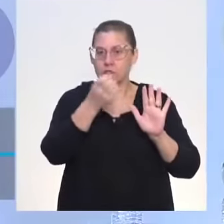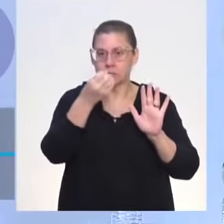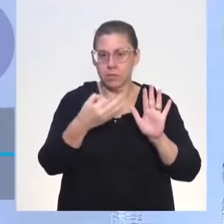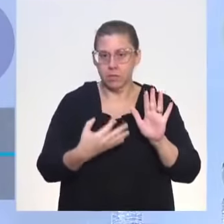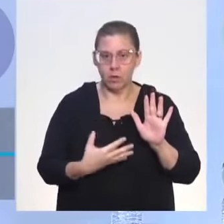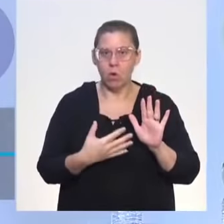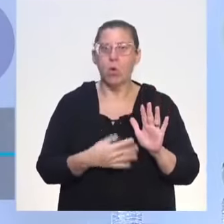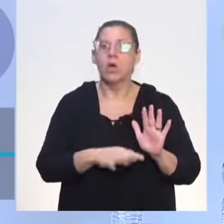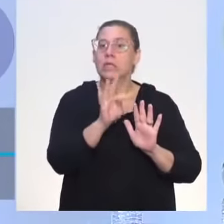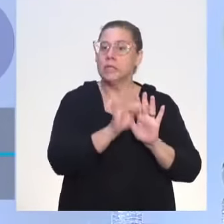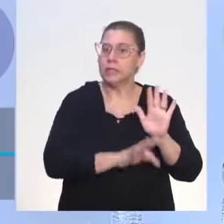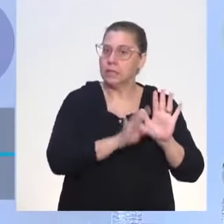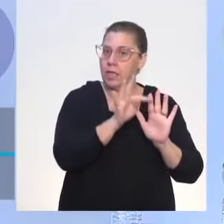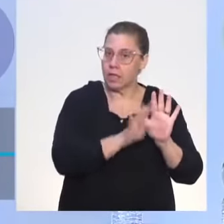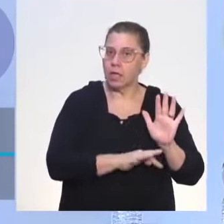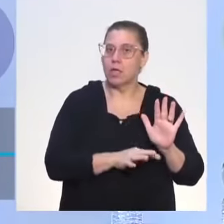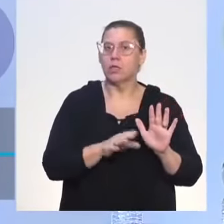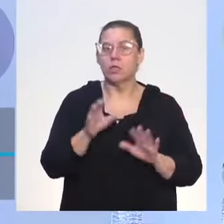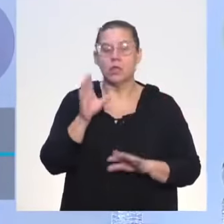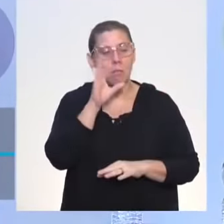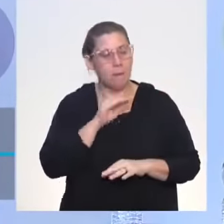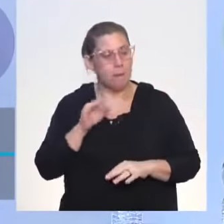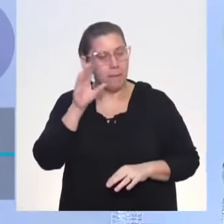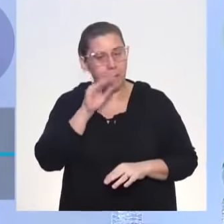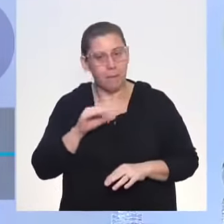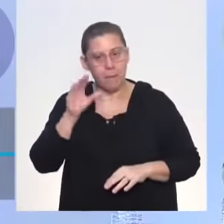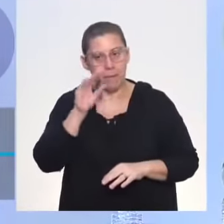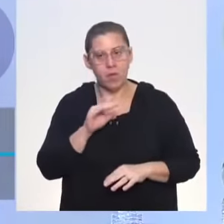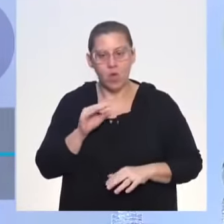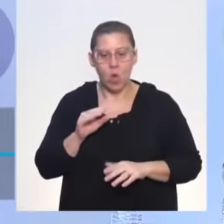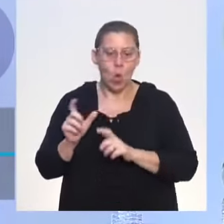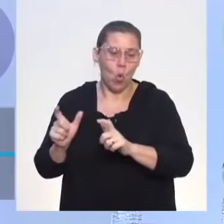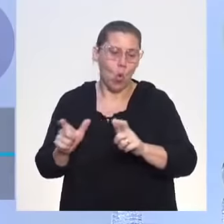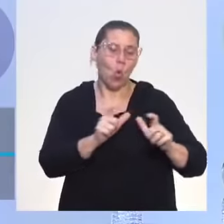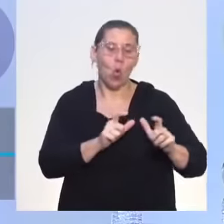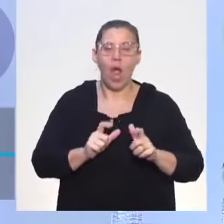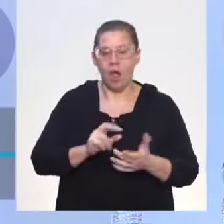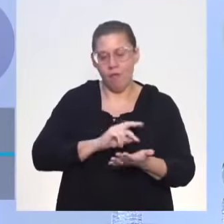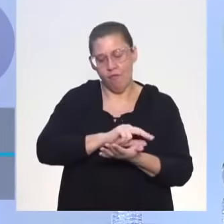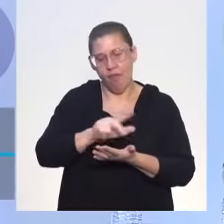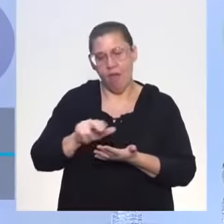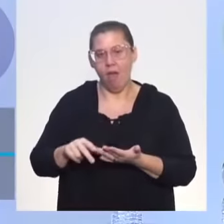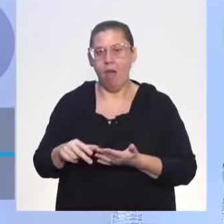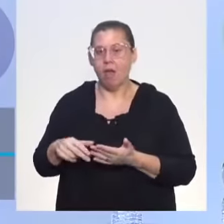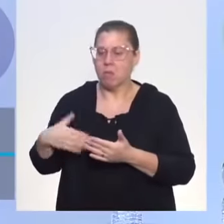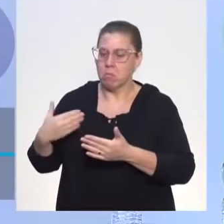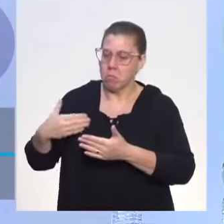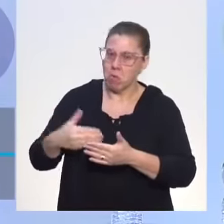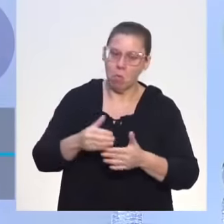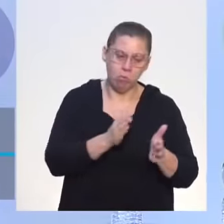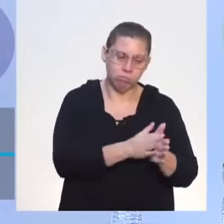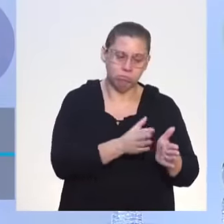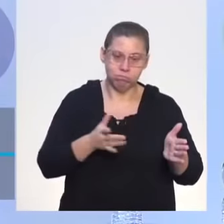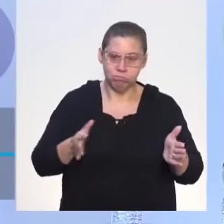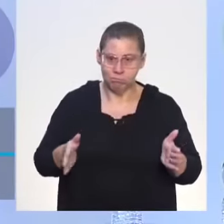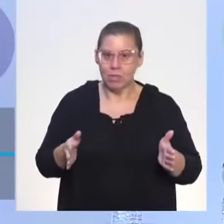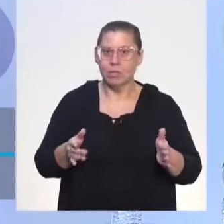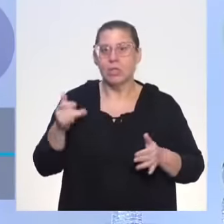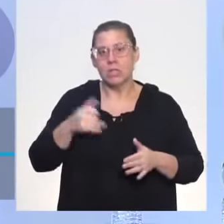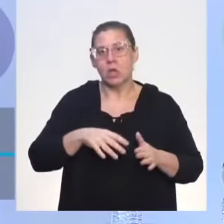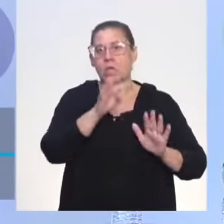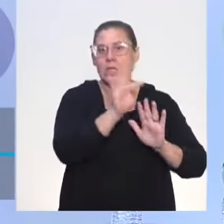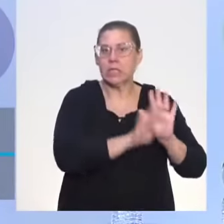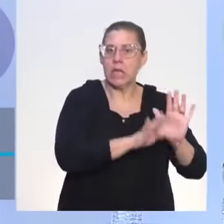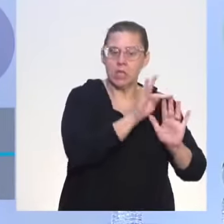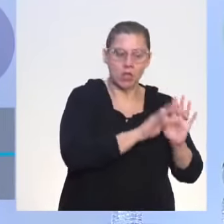vocês, são os textos contados através da fala, em diferentes espaços, tempos e ouvintes, né? Então, se esse texto ele é